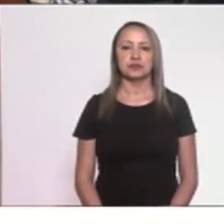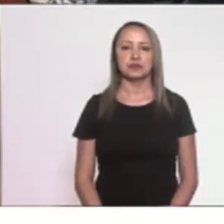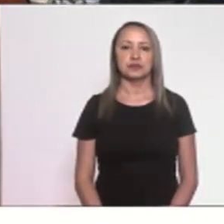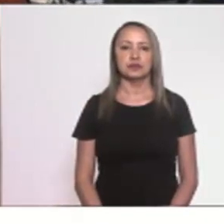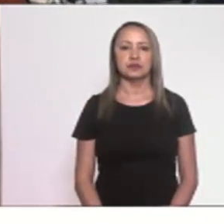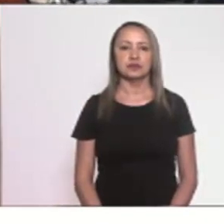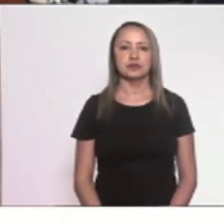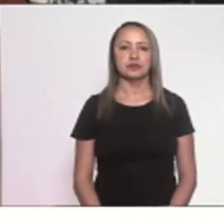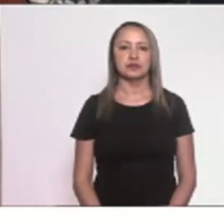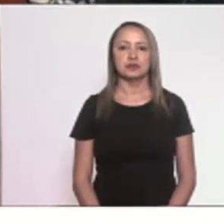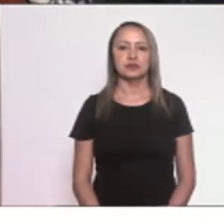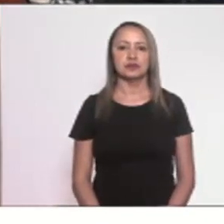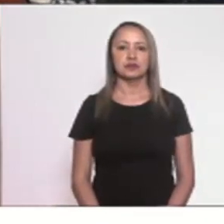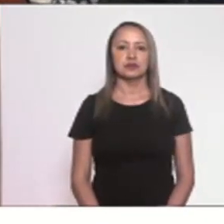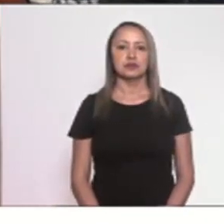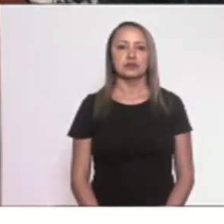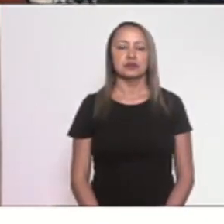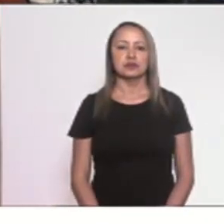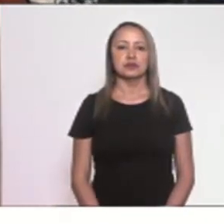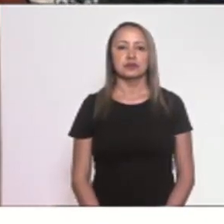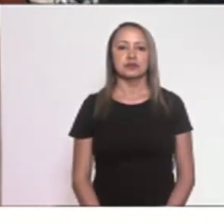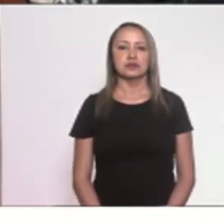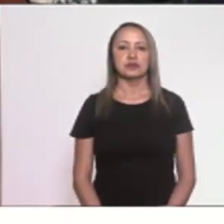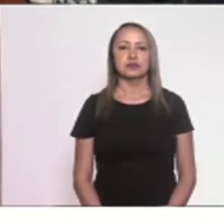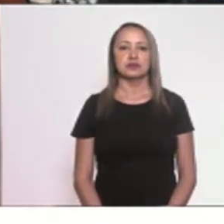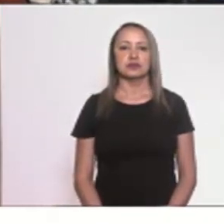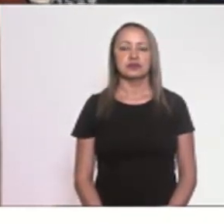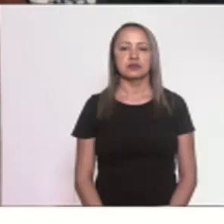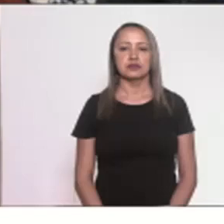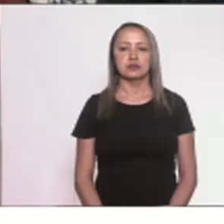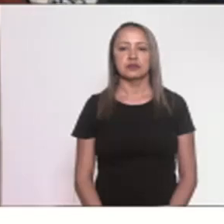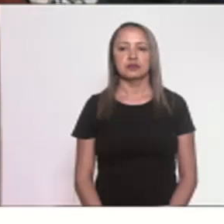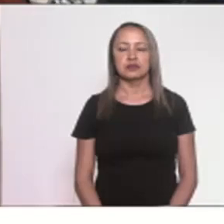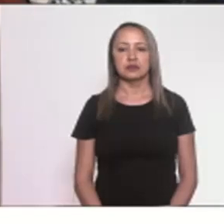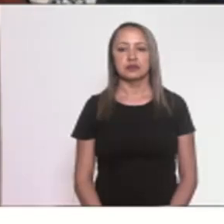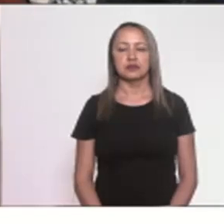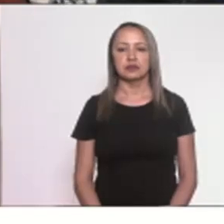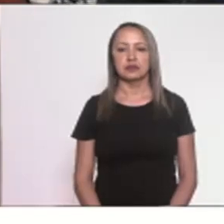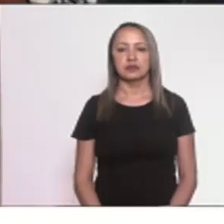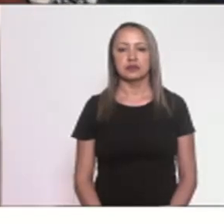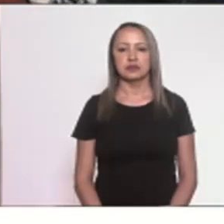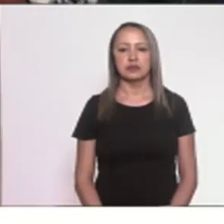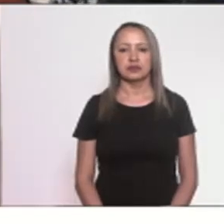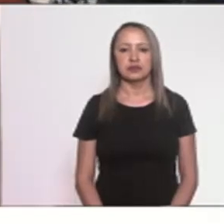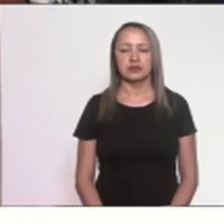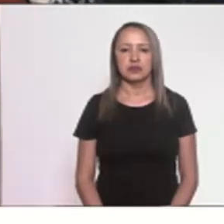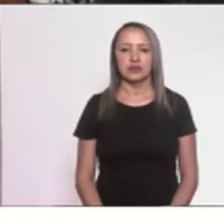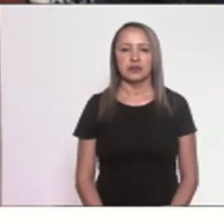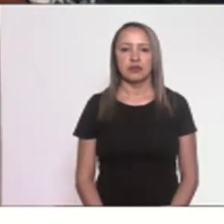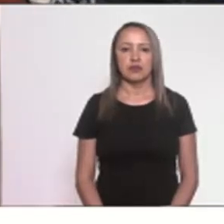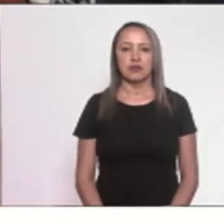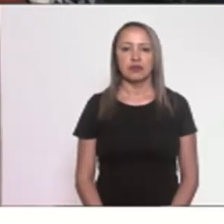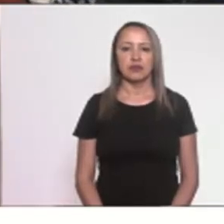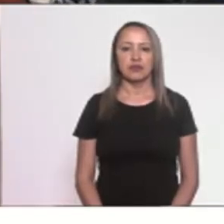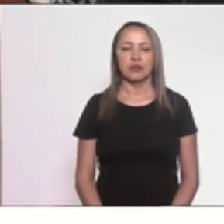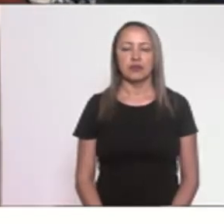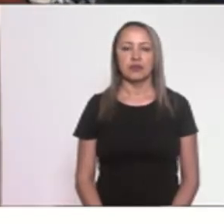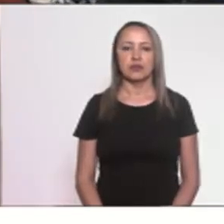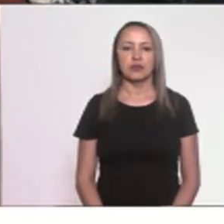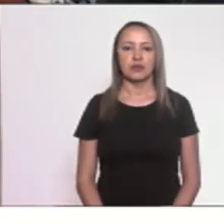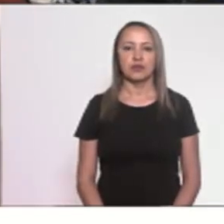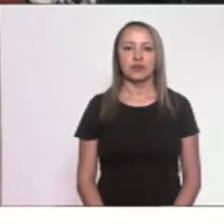Com os pareceres emitidos, Em discussão.